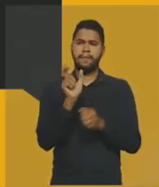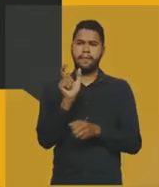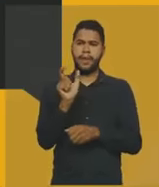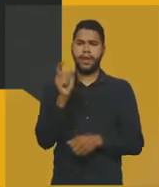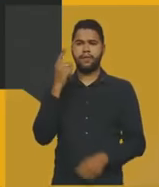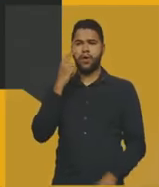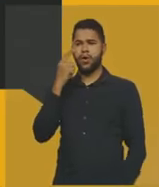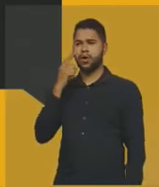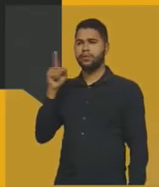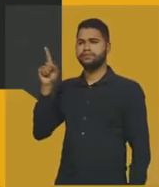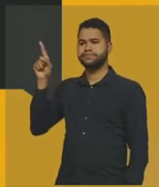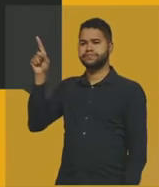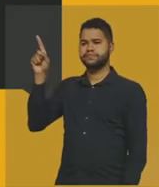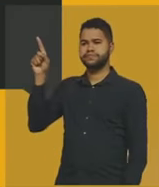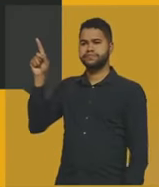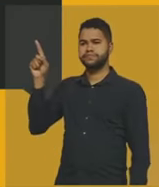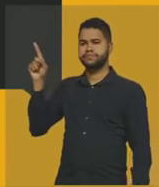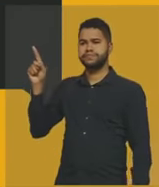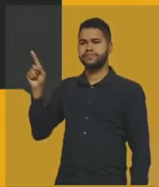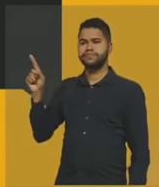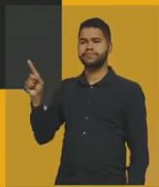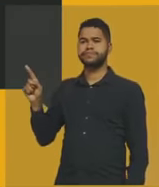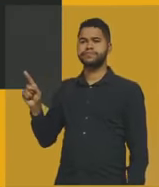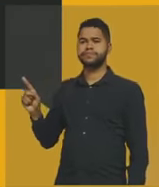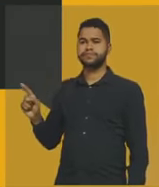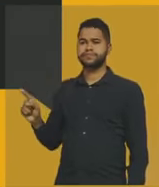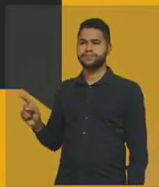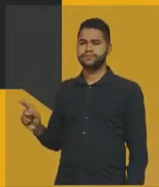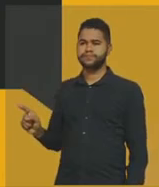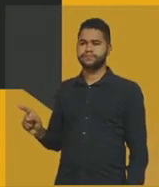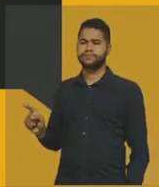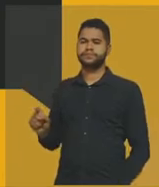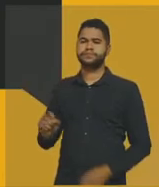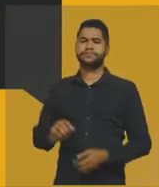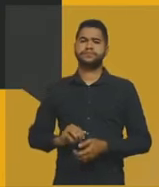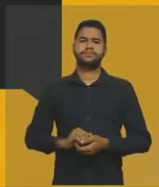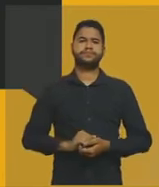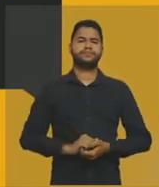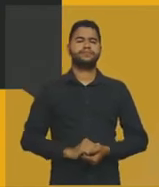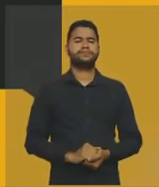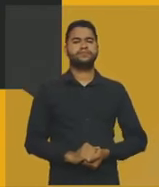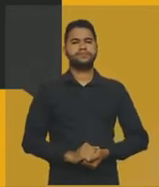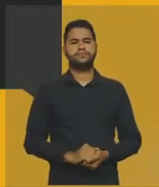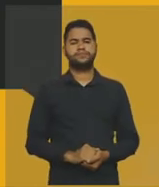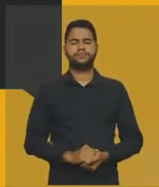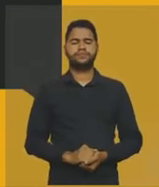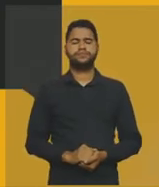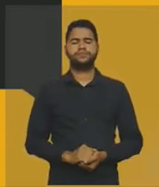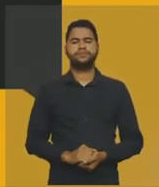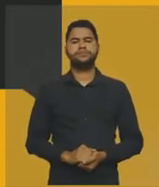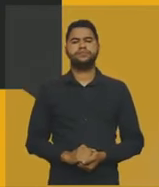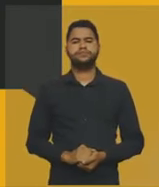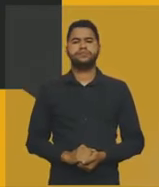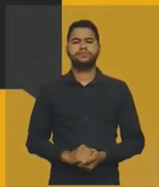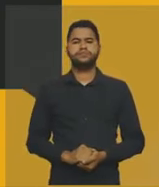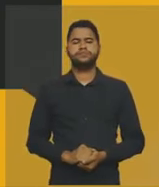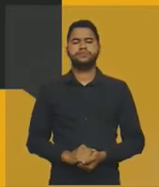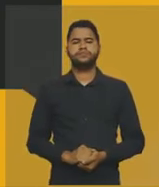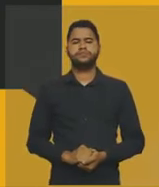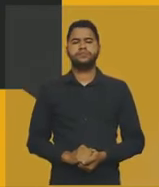Cough, ok? Fever, runny nose,